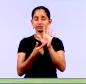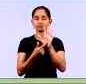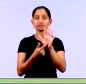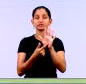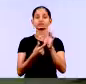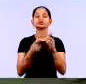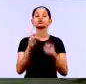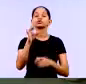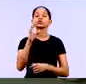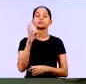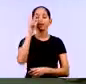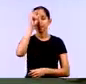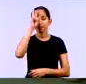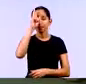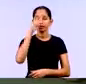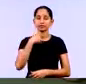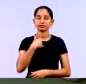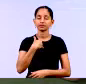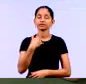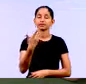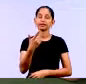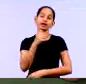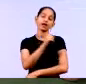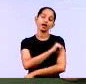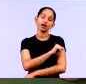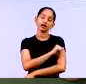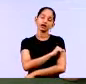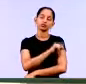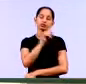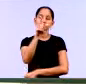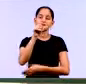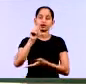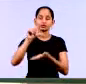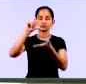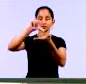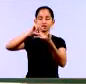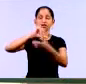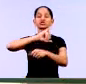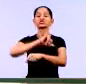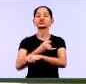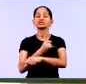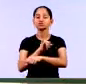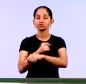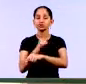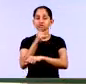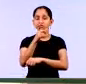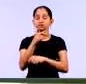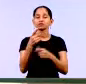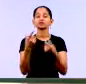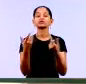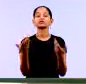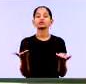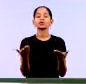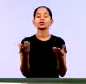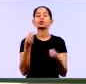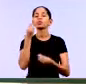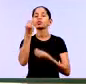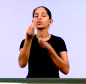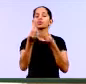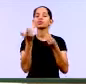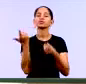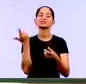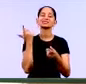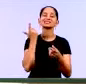uma consideração, a aluna do polo de Cerejeira, ela está pedindo só para represar como que o senhor conseguiu chegar no valor